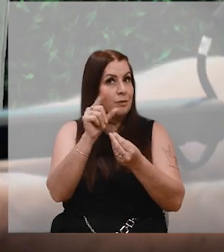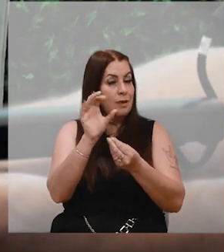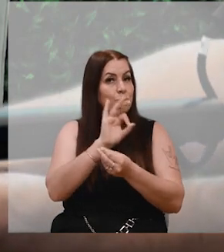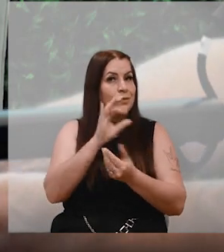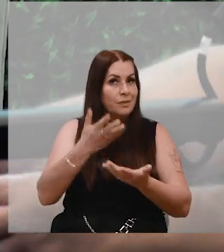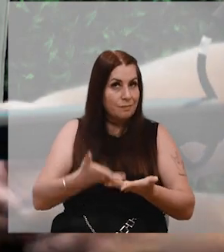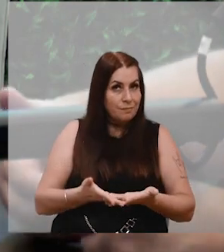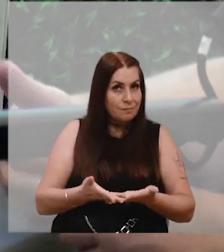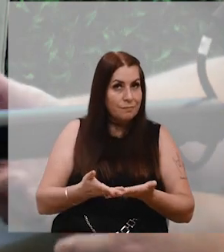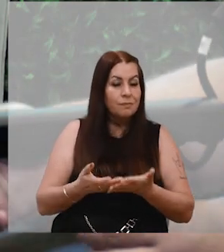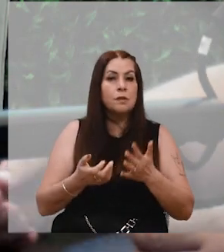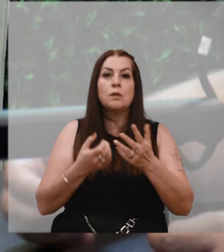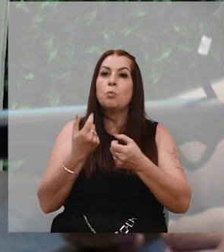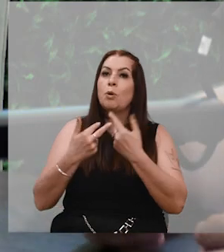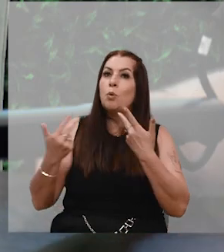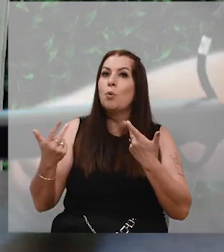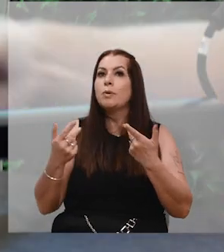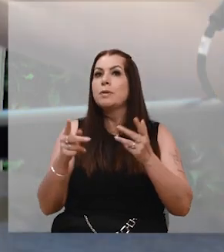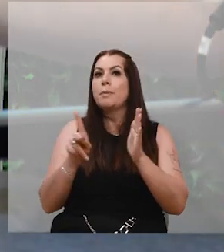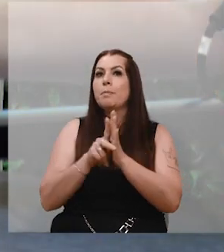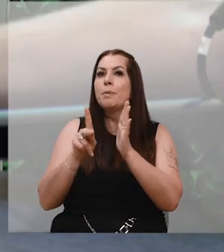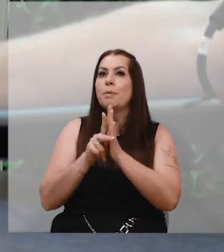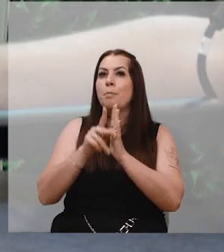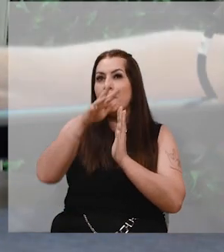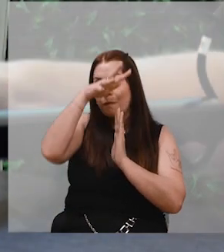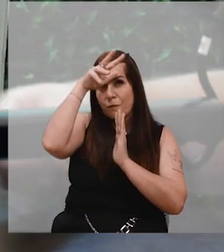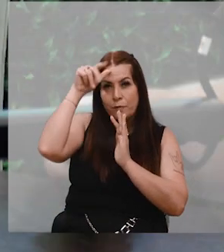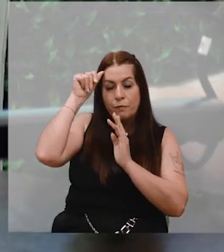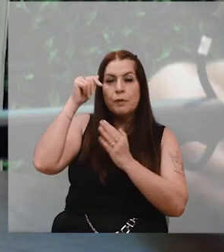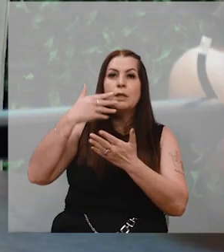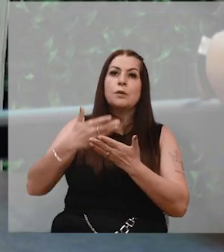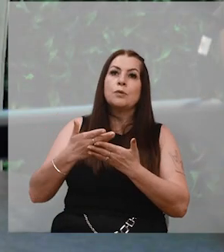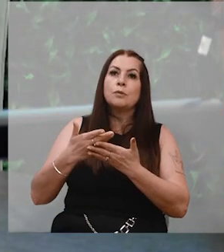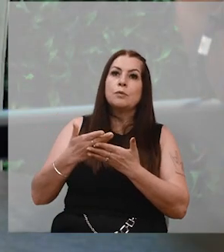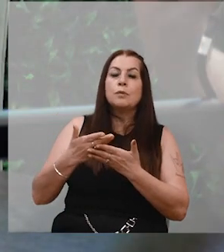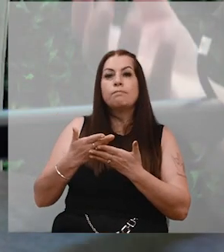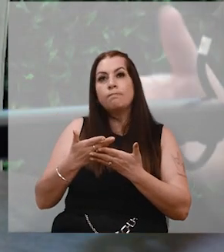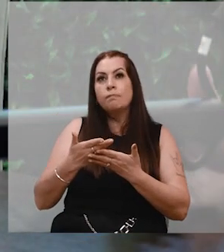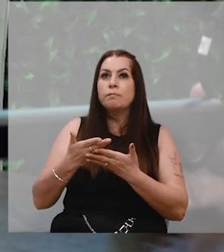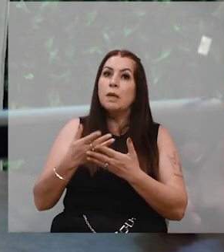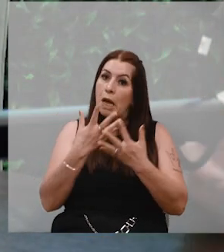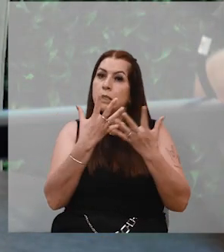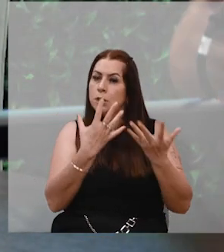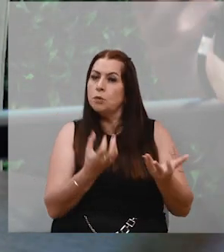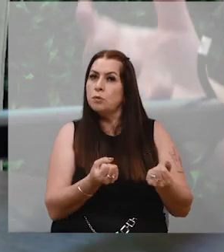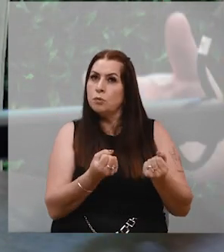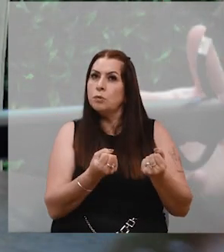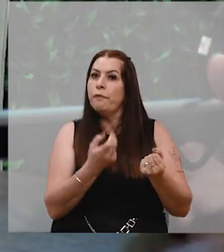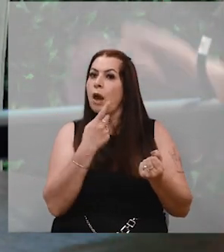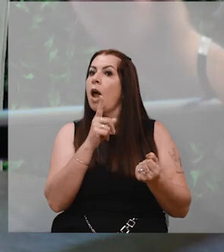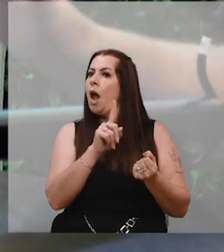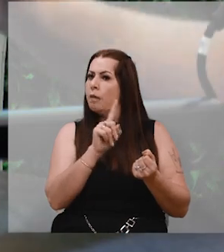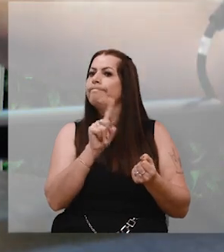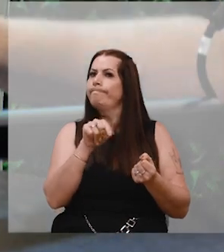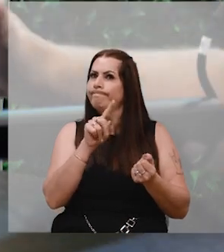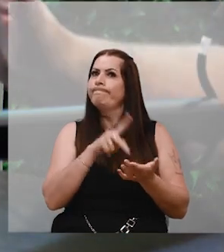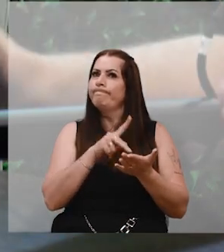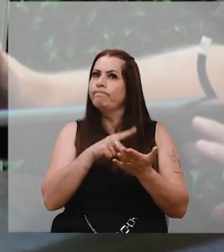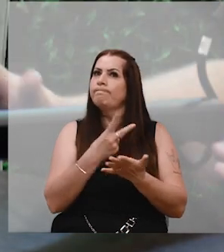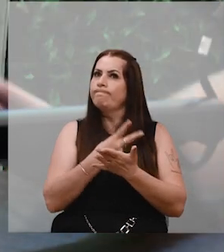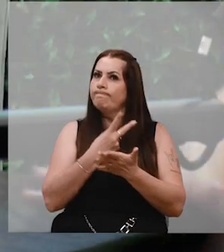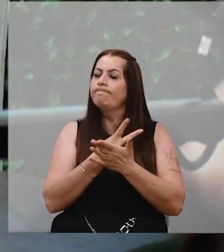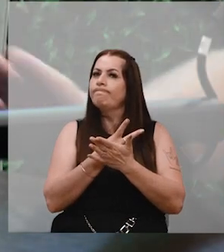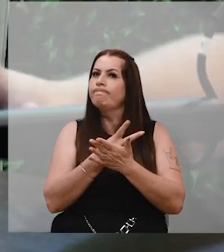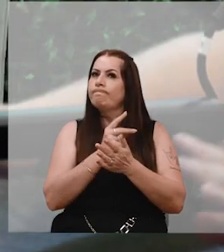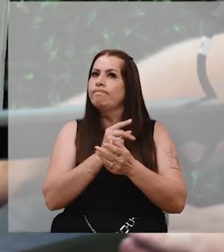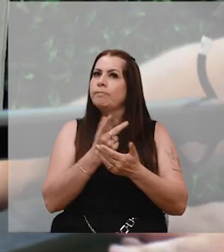apenas 10%. Algumas coisas que a própria prefeitura já acabou aí aceitando e dizendo, não, está errado, a gente tem